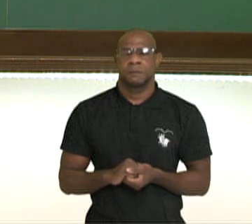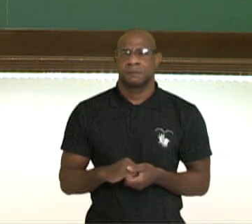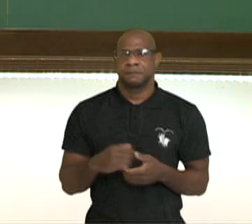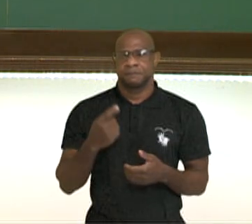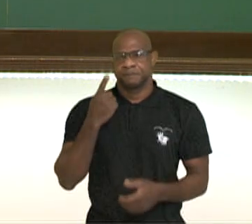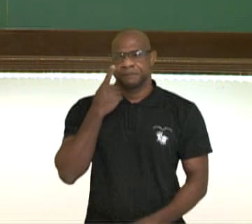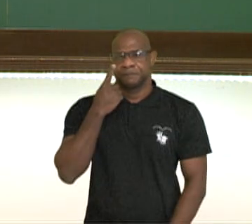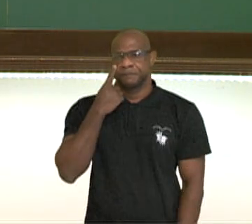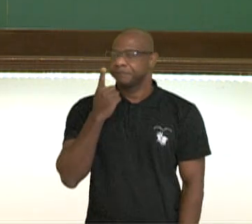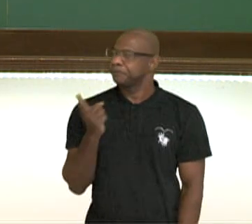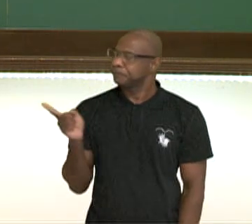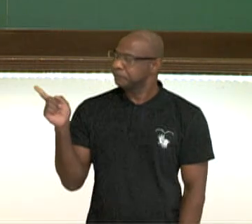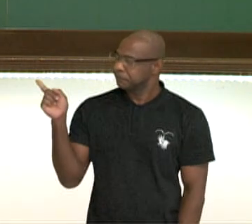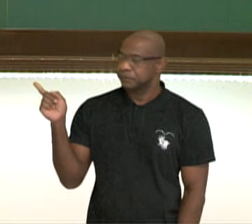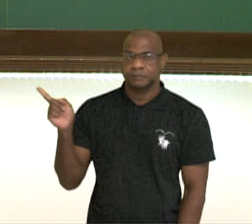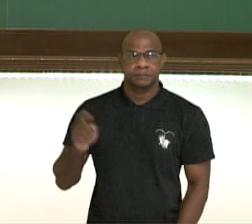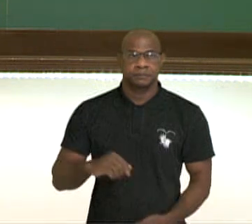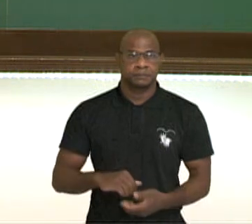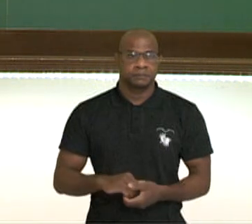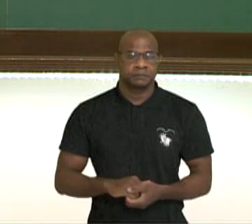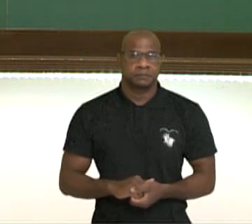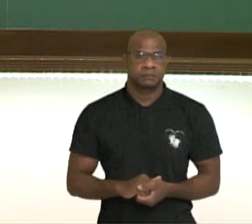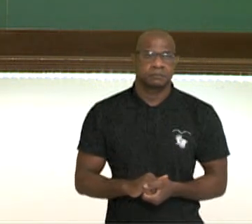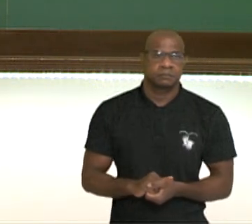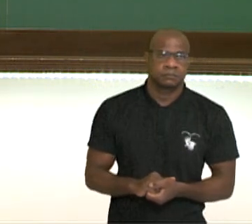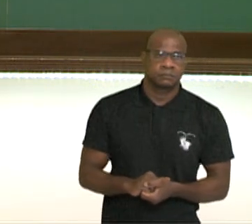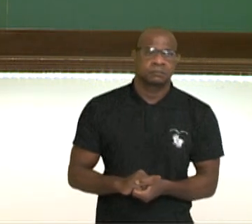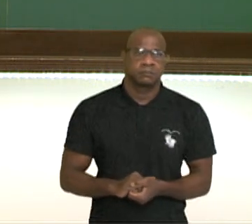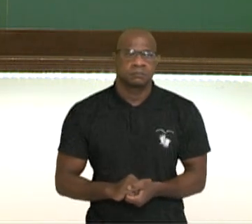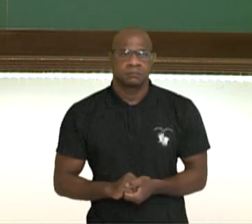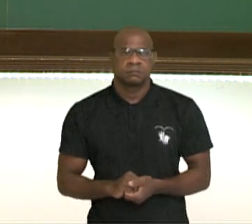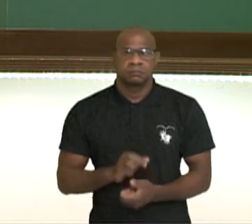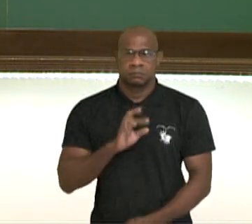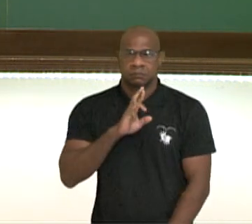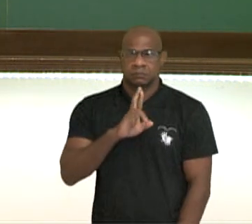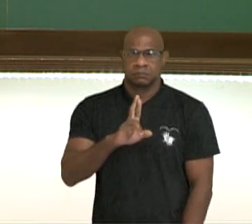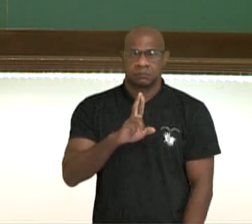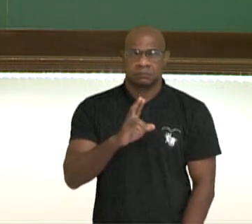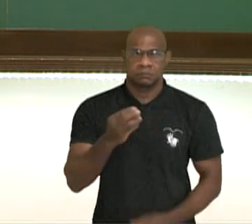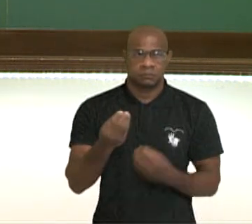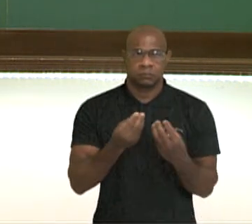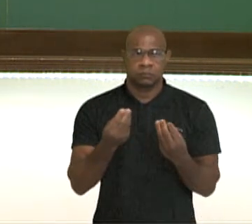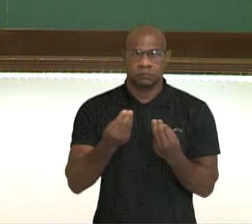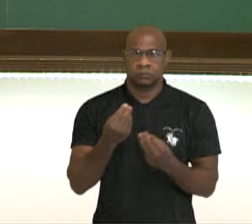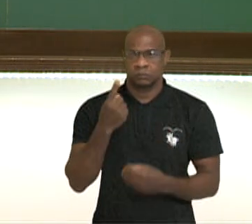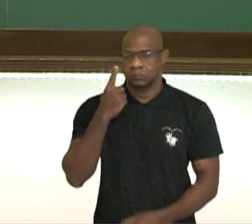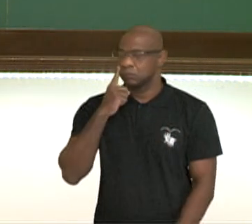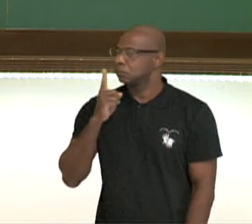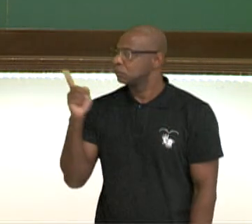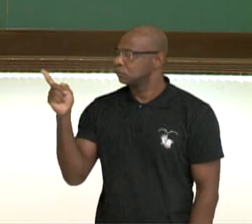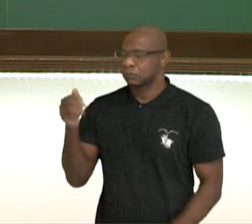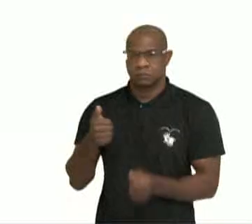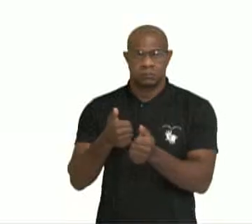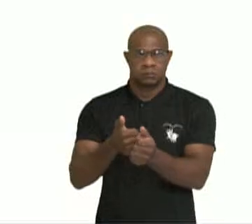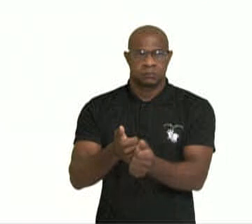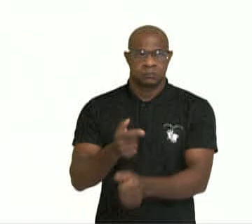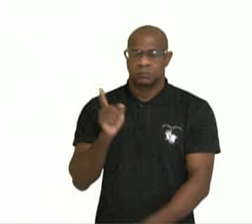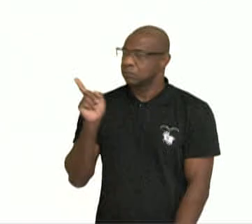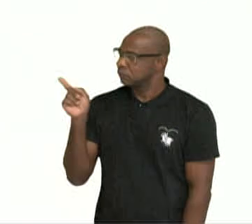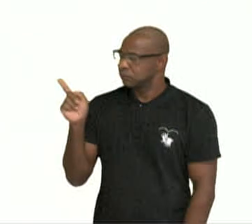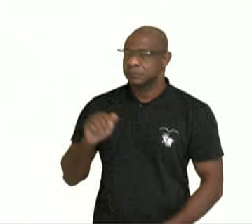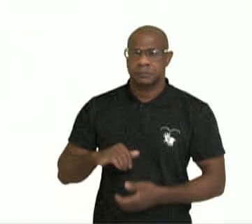Vamos lá, pessoal? Este retraso de uma hora pode ter um impacto nocivo na